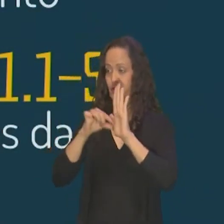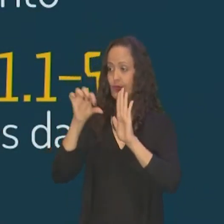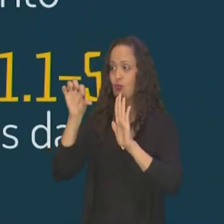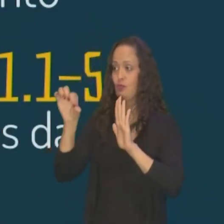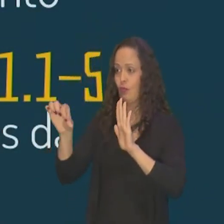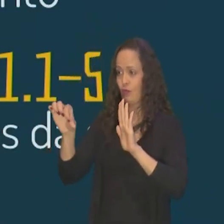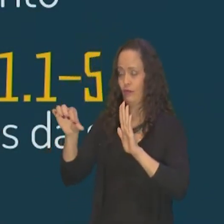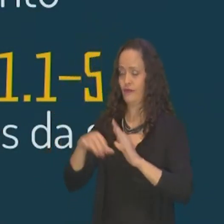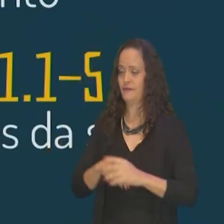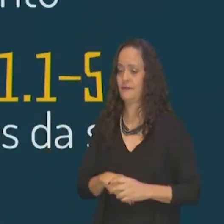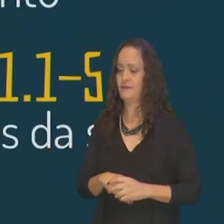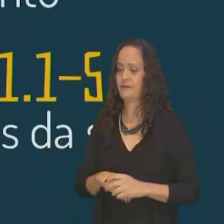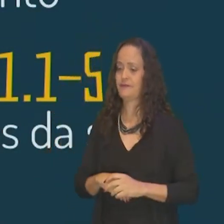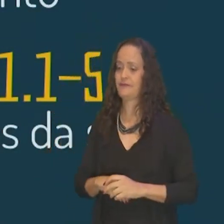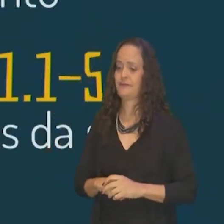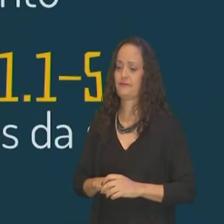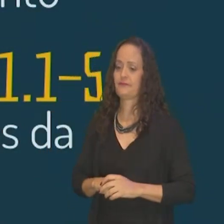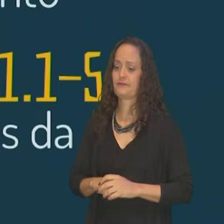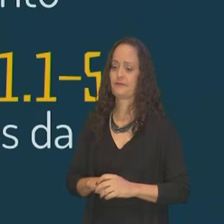o verso de número 9.